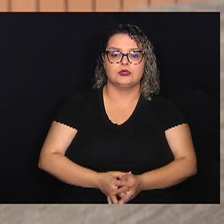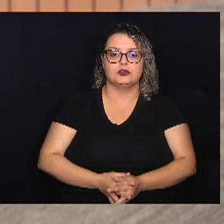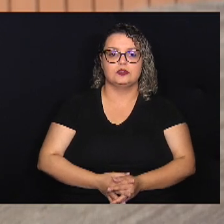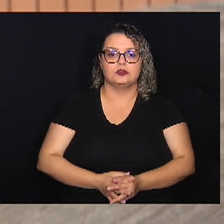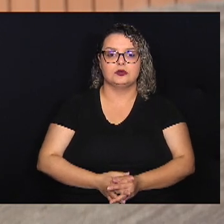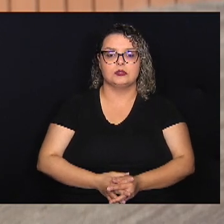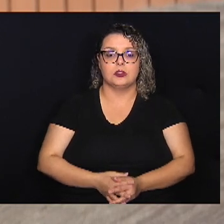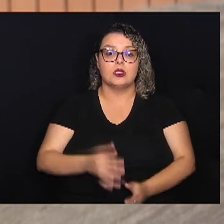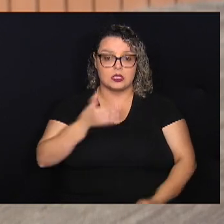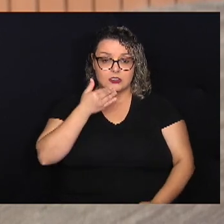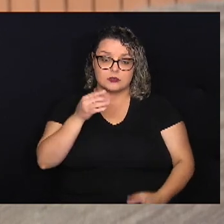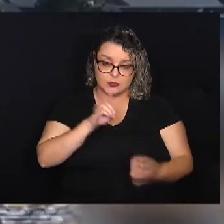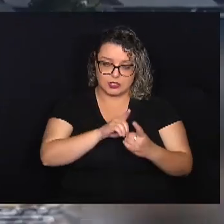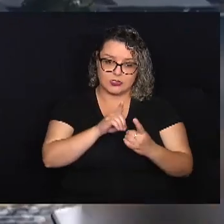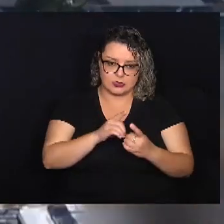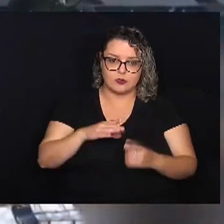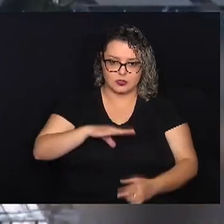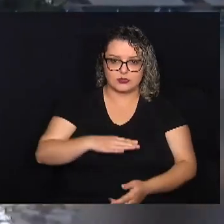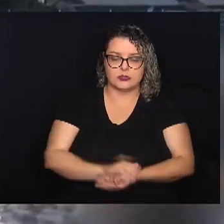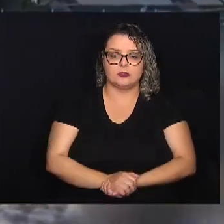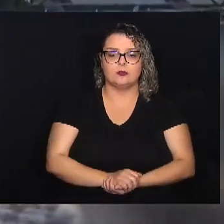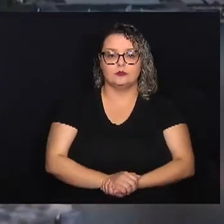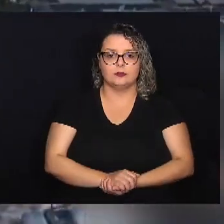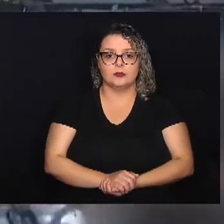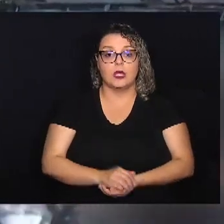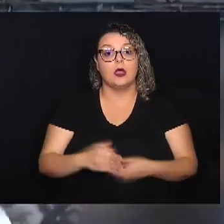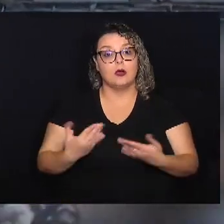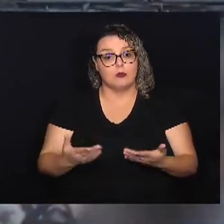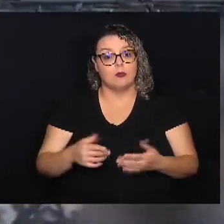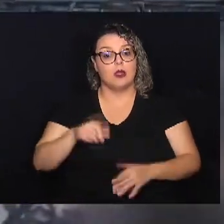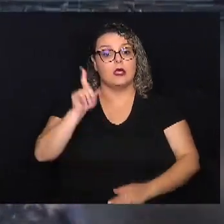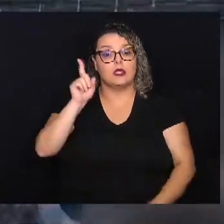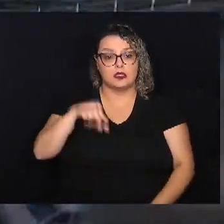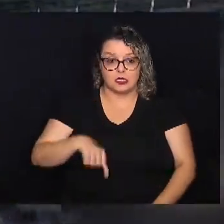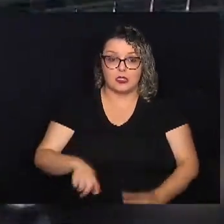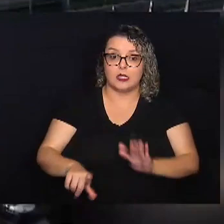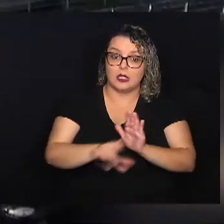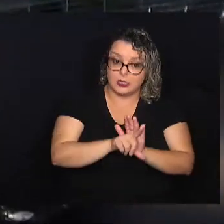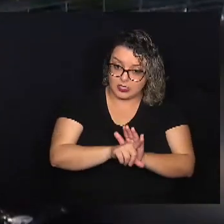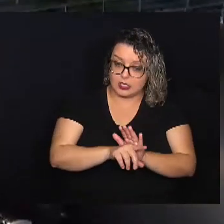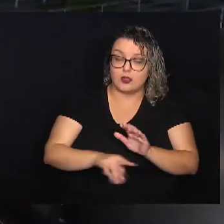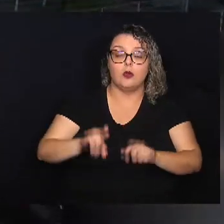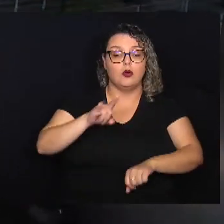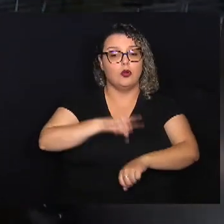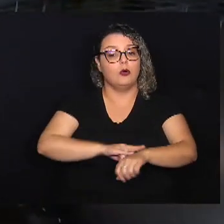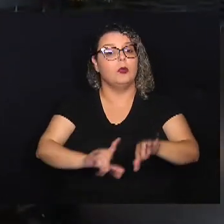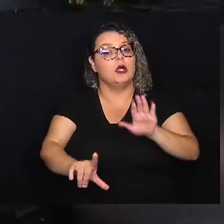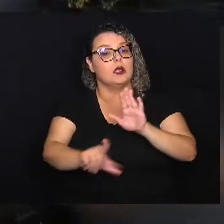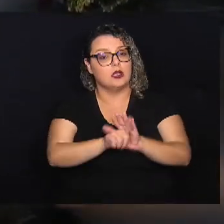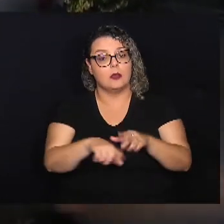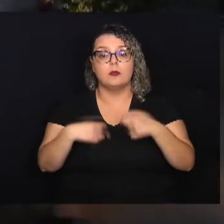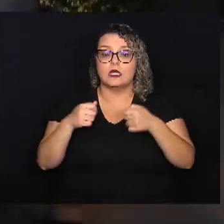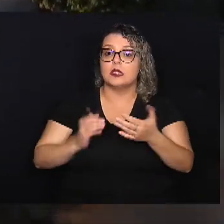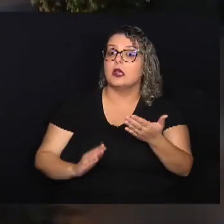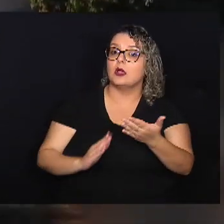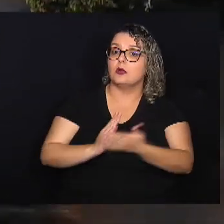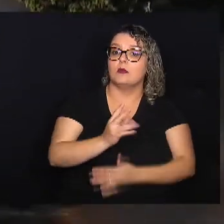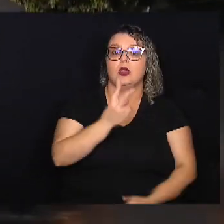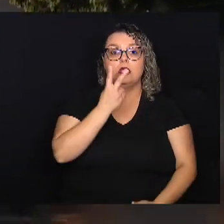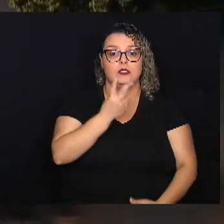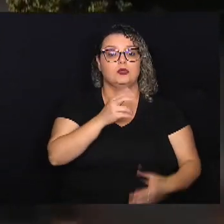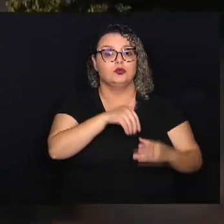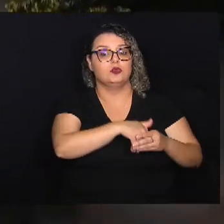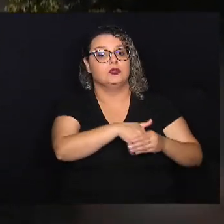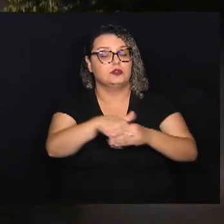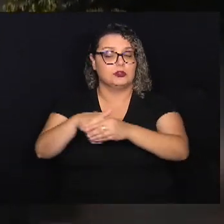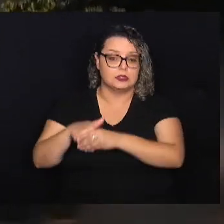essa demanda seja atendida pela municipalidade. Para se tornar lei, o programa Banheiro Legal ainda tem que ser aprovado em 2